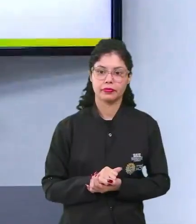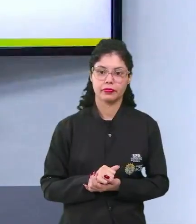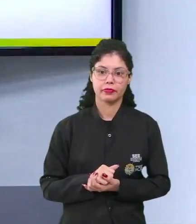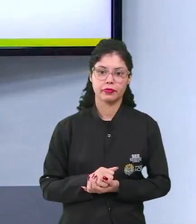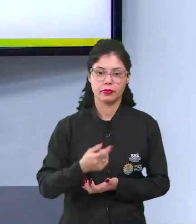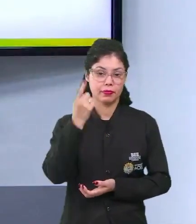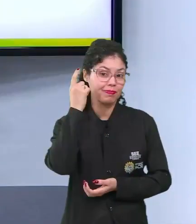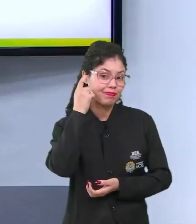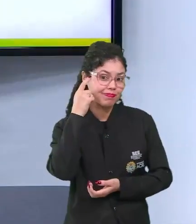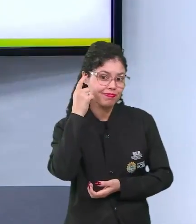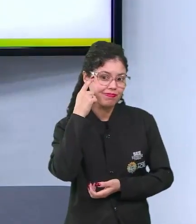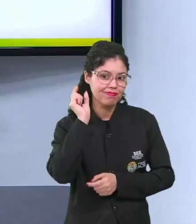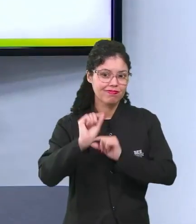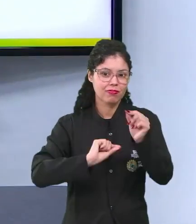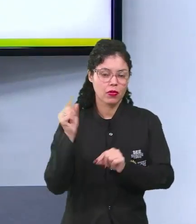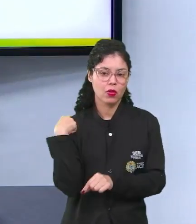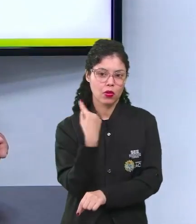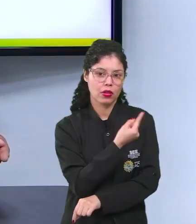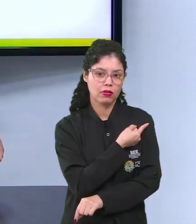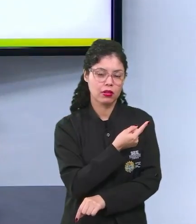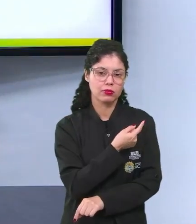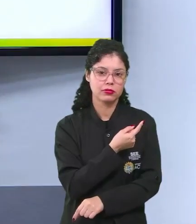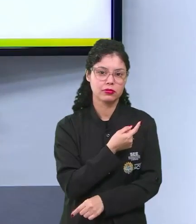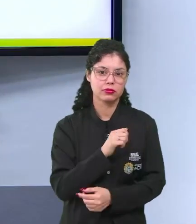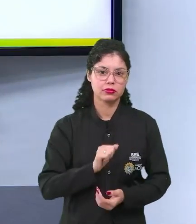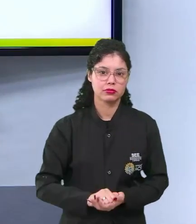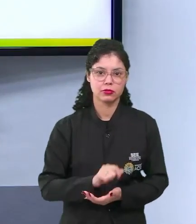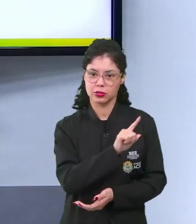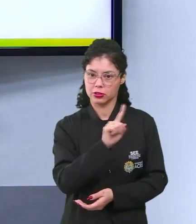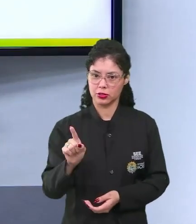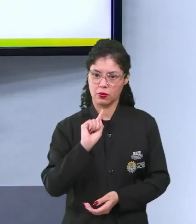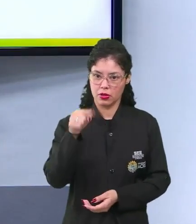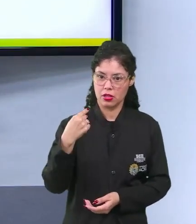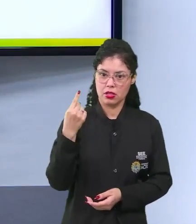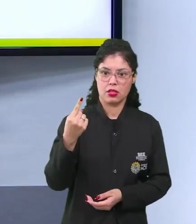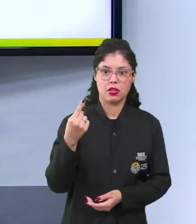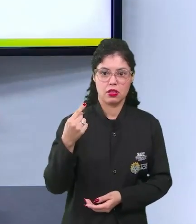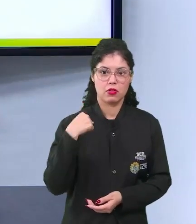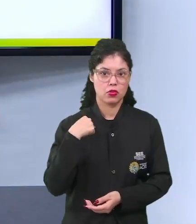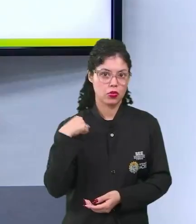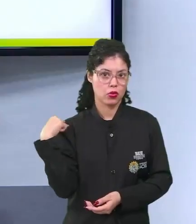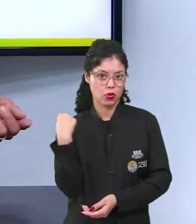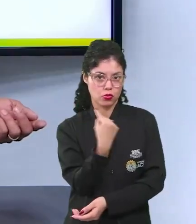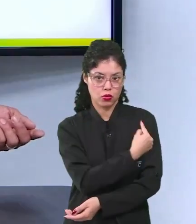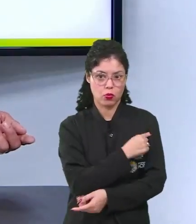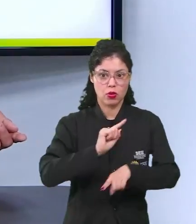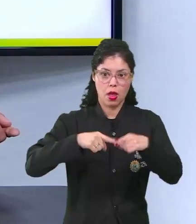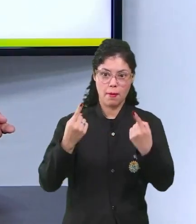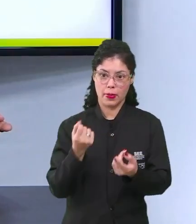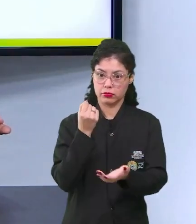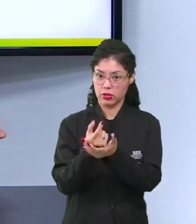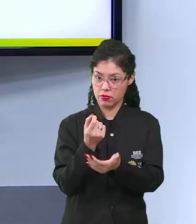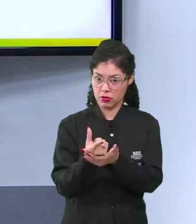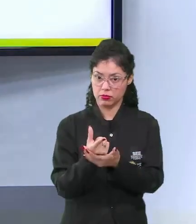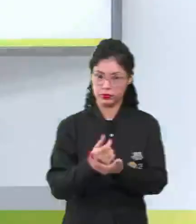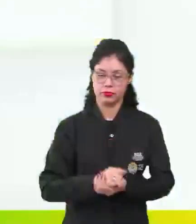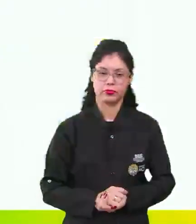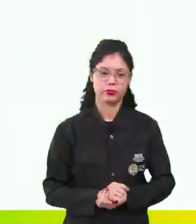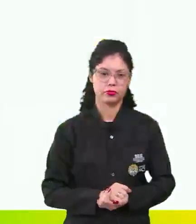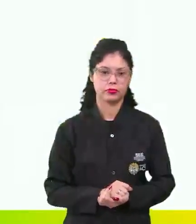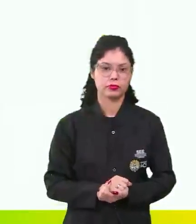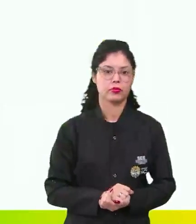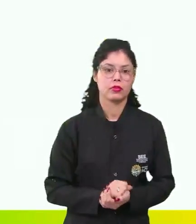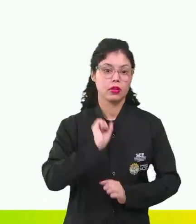aquela mentalidade de que a gente vale não pelo aquilo que a gente é, mas por aquilo que consome. Bom,